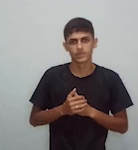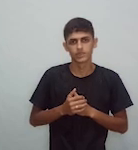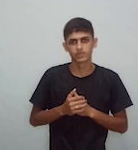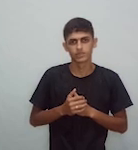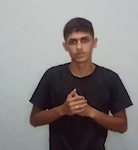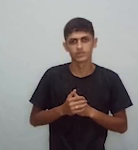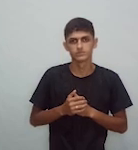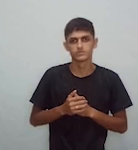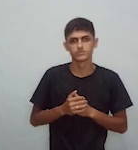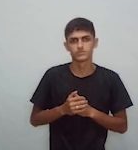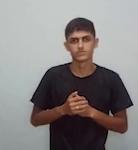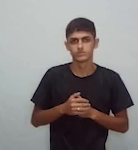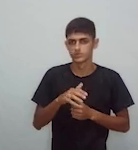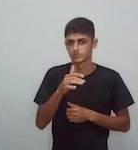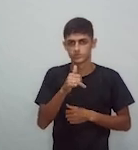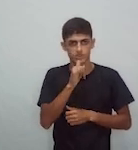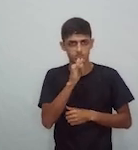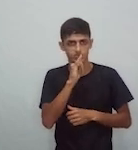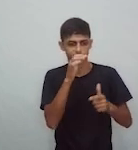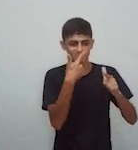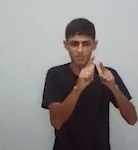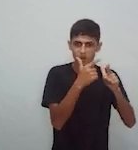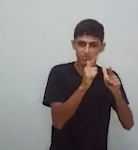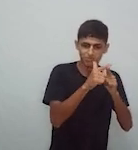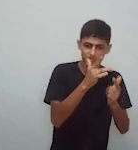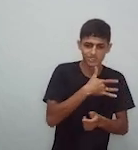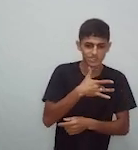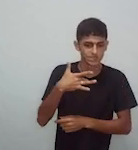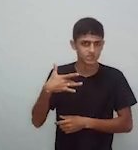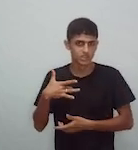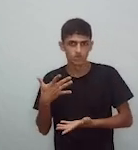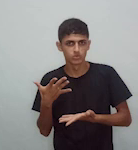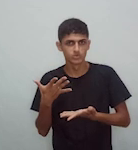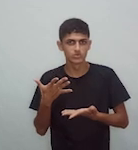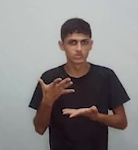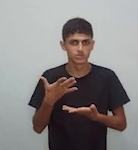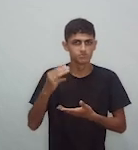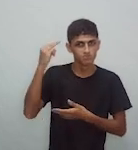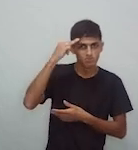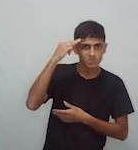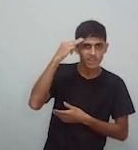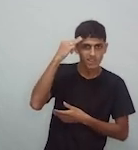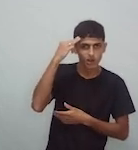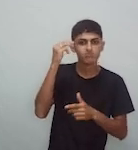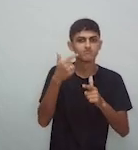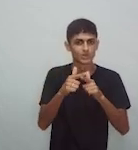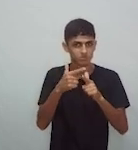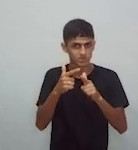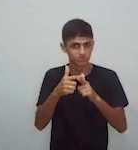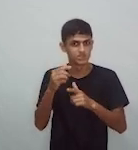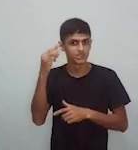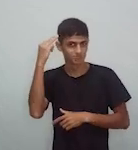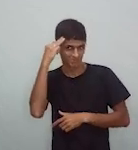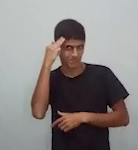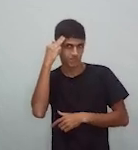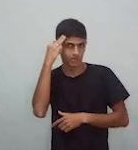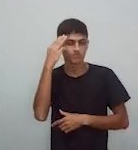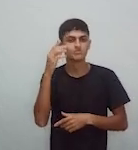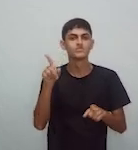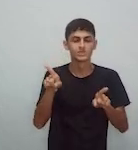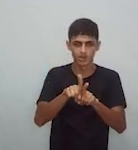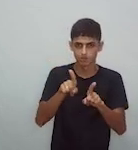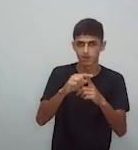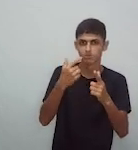A gente pode também chamar um problema de saúde, porque problemas relacionados à saúde mental também são problemas de saúde. Então a gente tem que